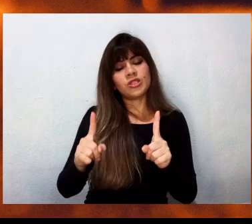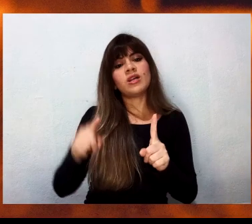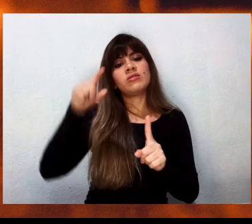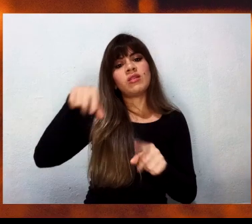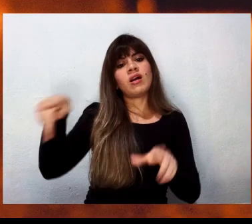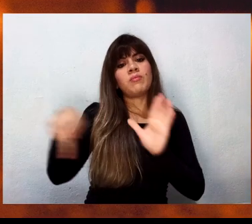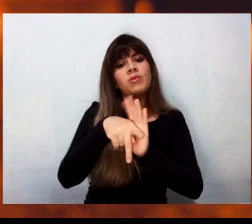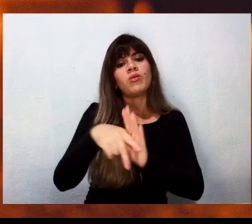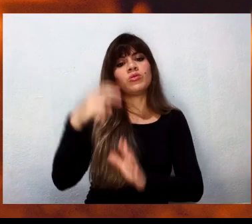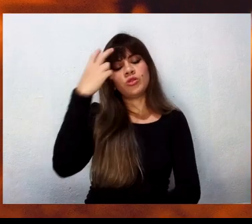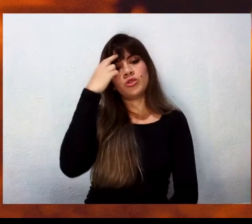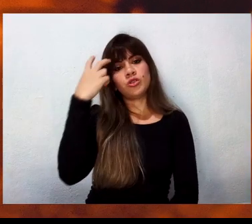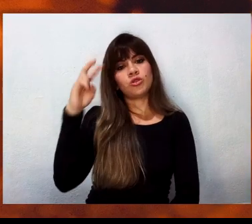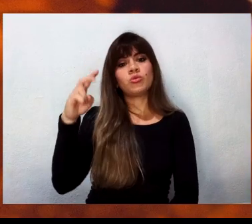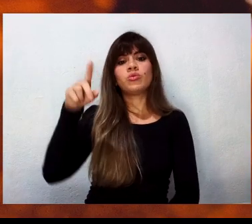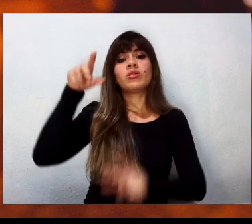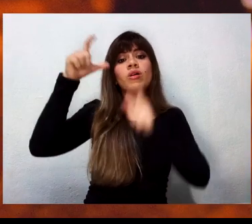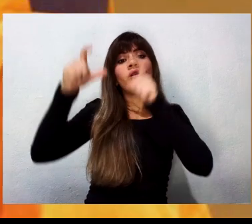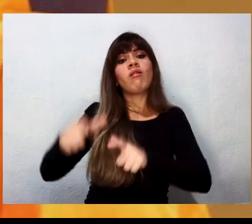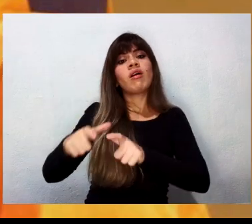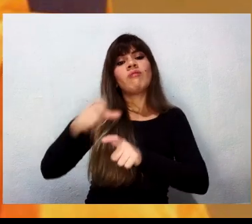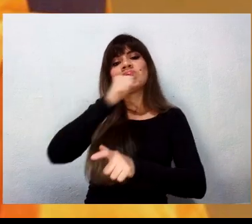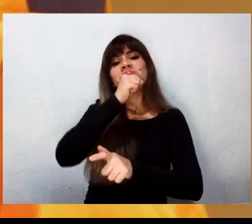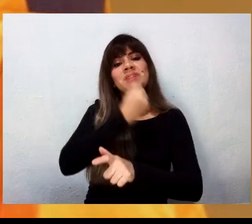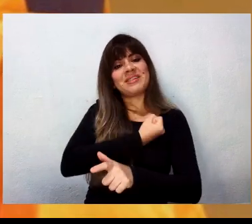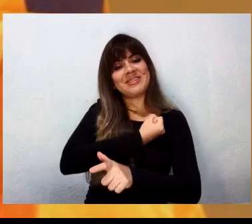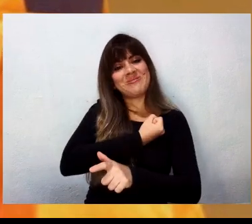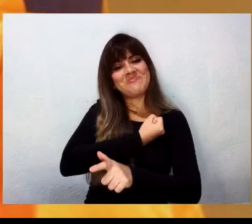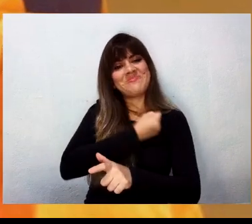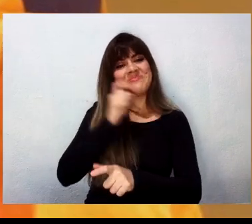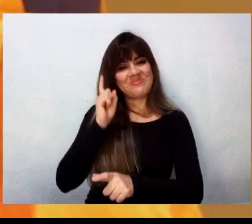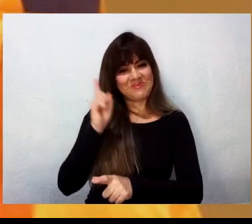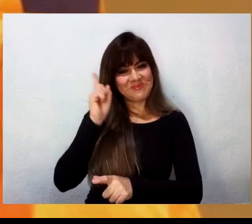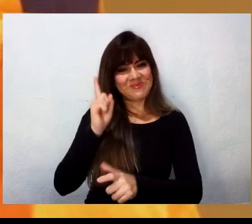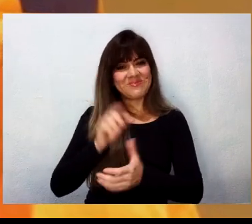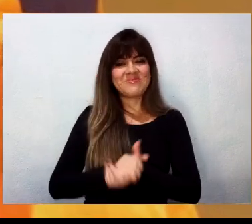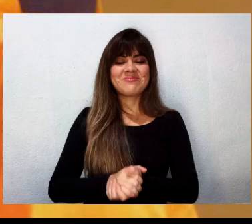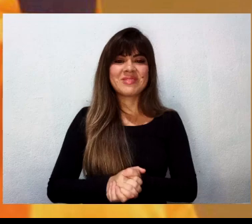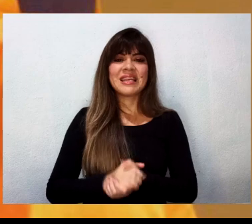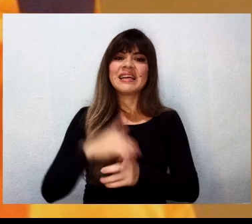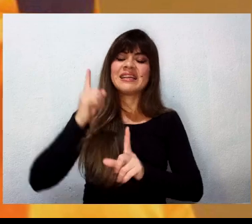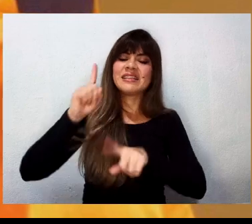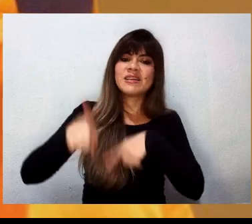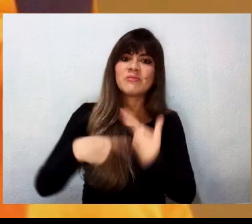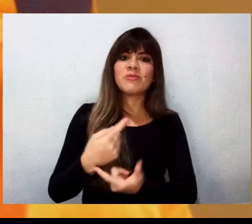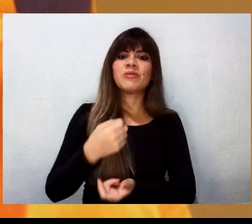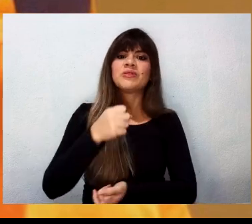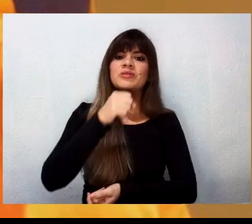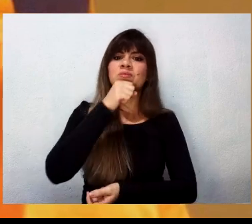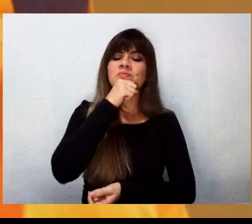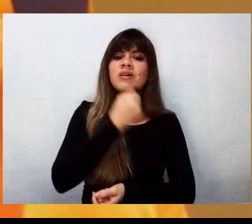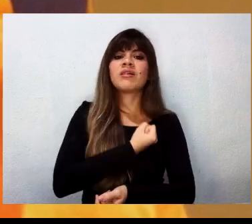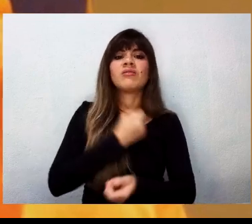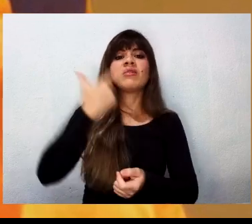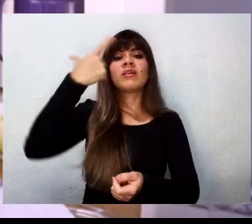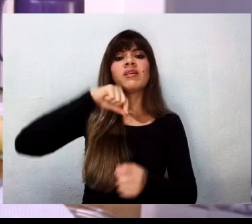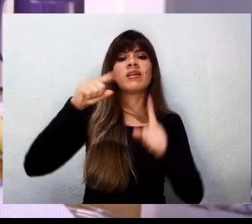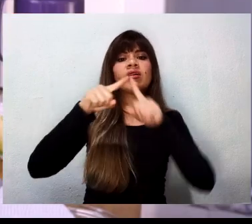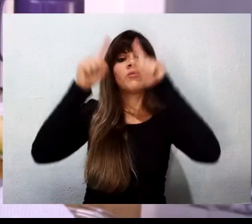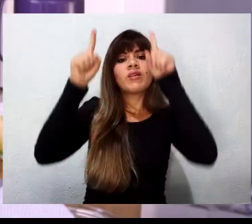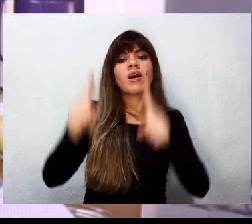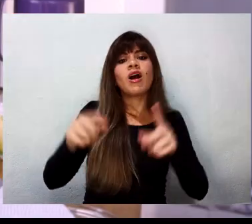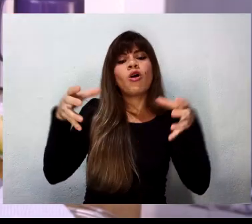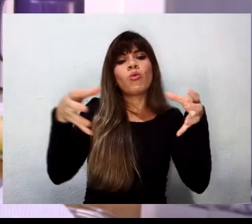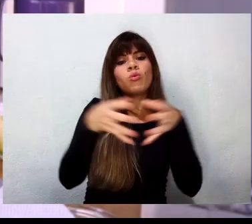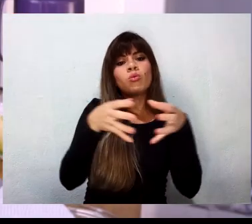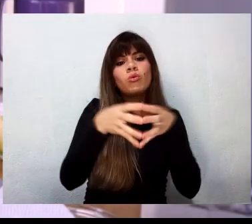do Ponto de Cultura, o Permeio, no Maracanaú. Foto de Festa, 2012. E quem fazia o projeto